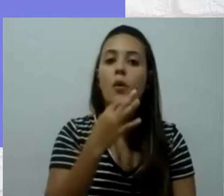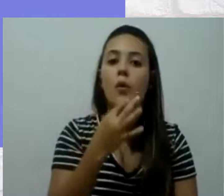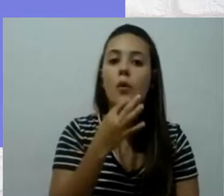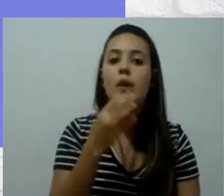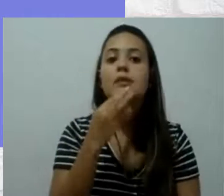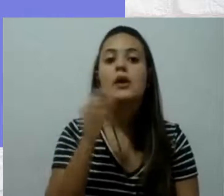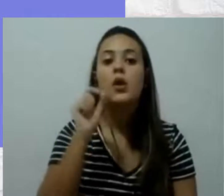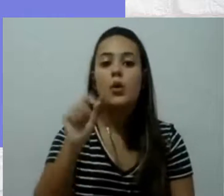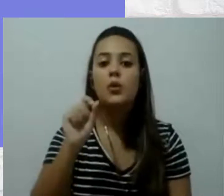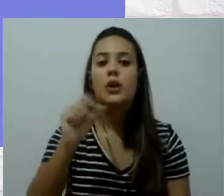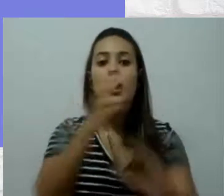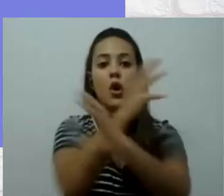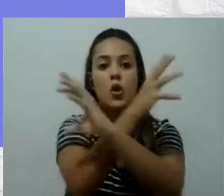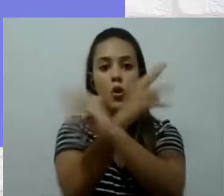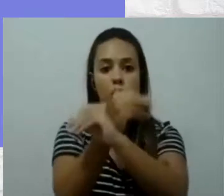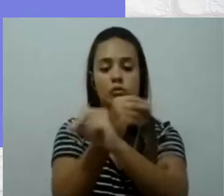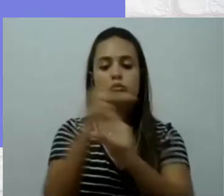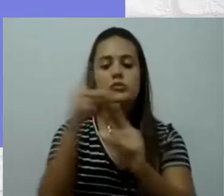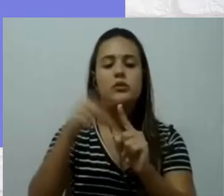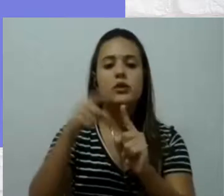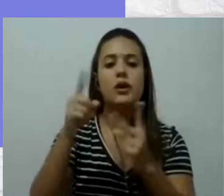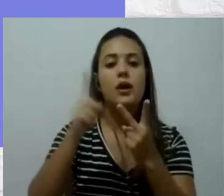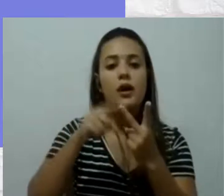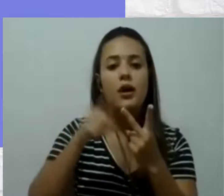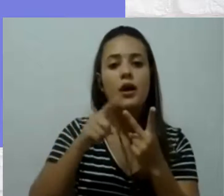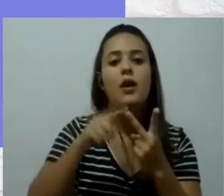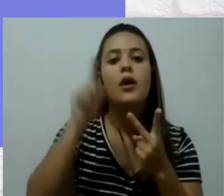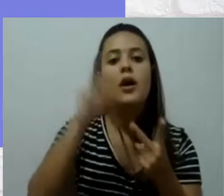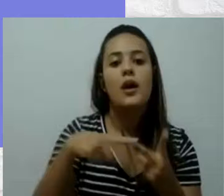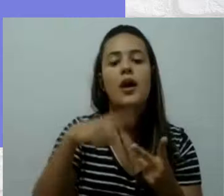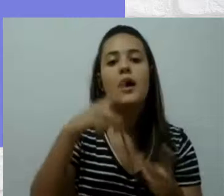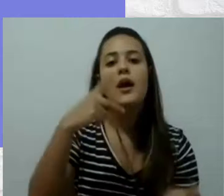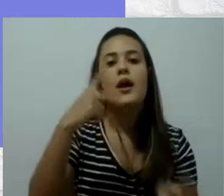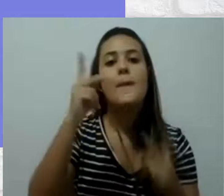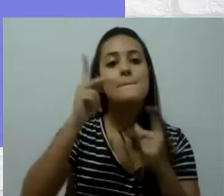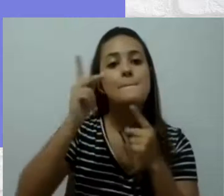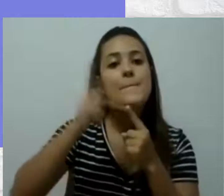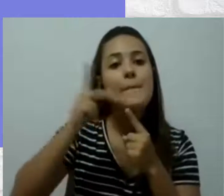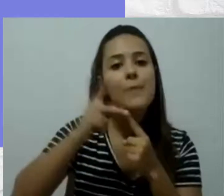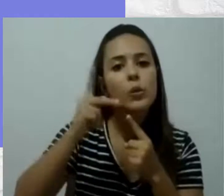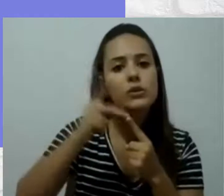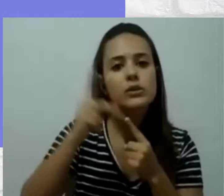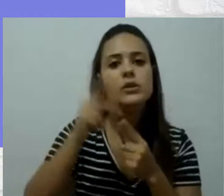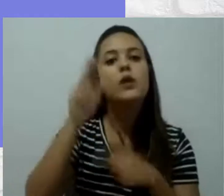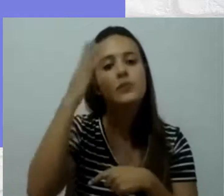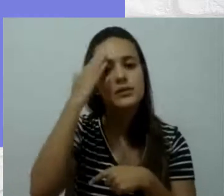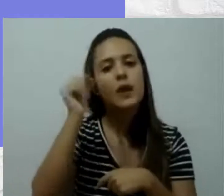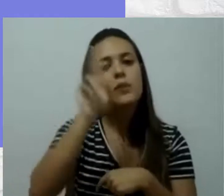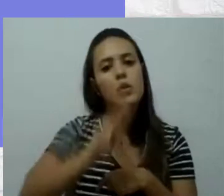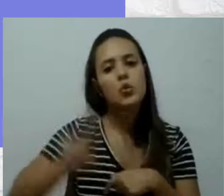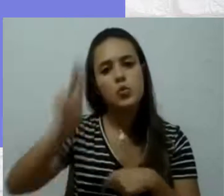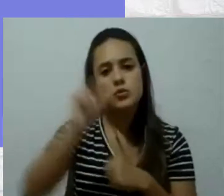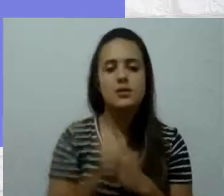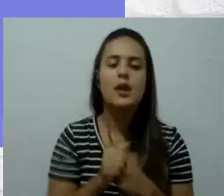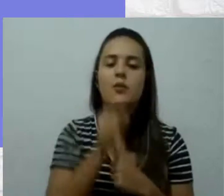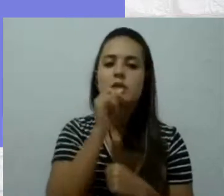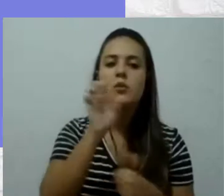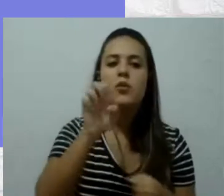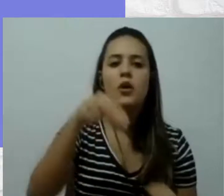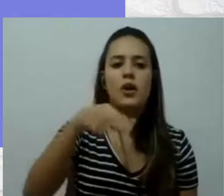um conhecimento em conjunções, em preposições, que vocês saibam utilizar durante a sua redação, por